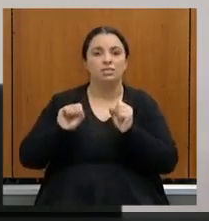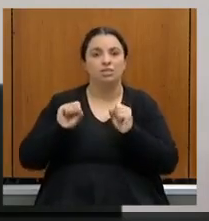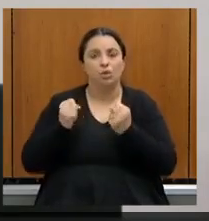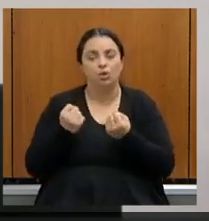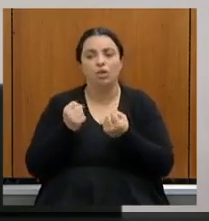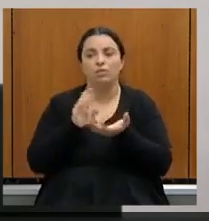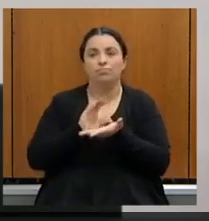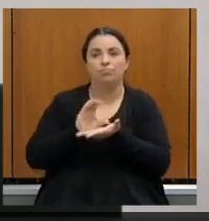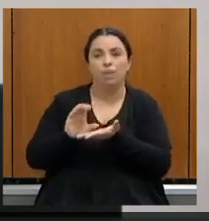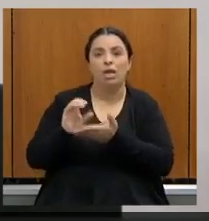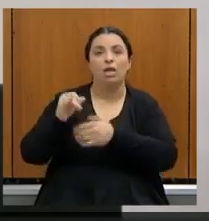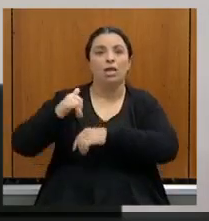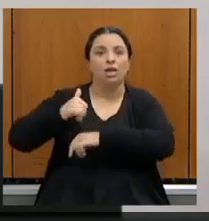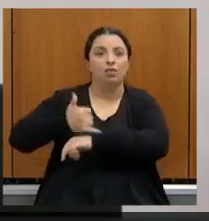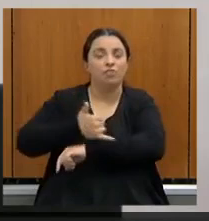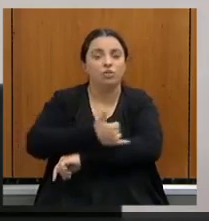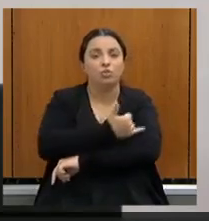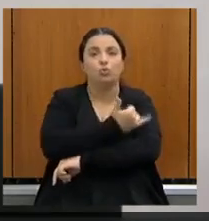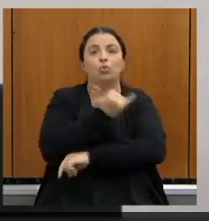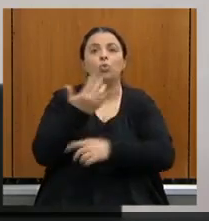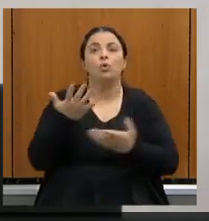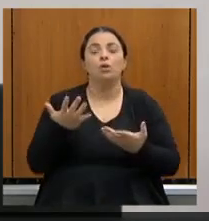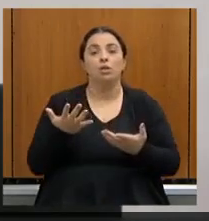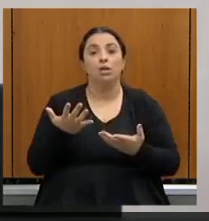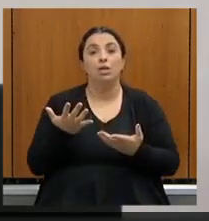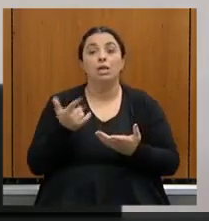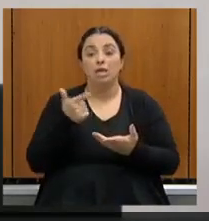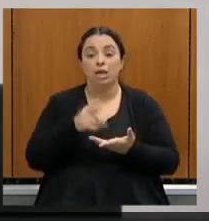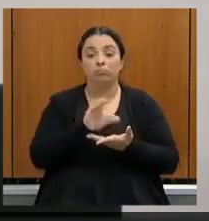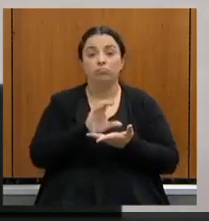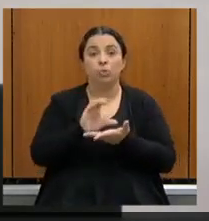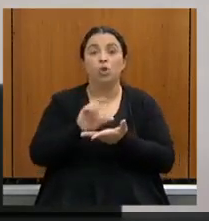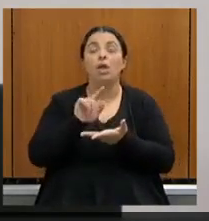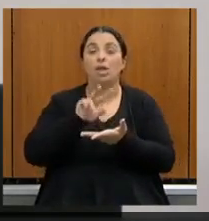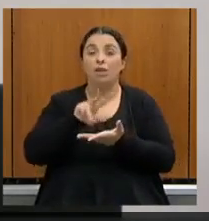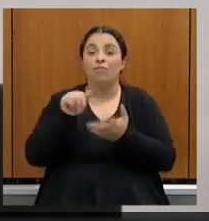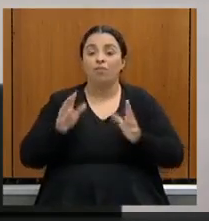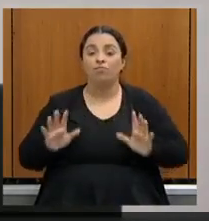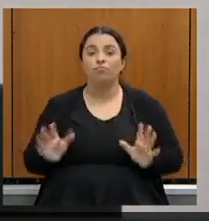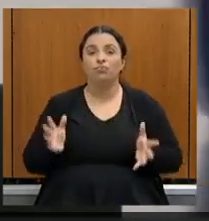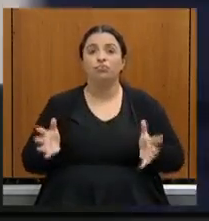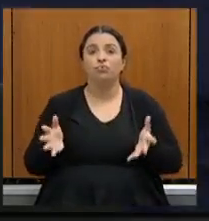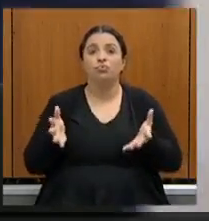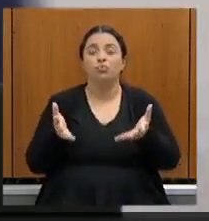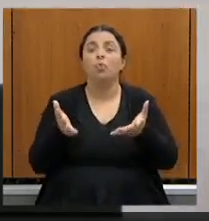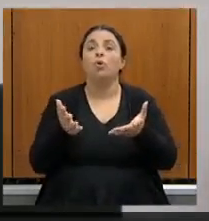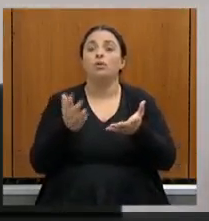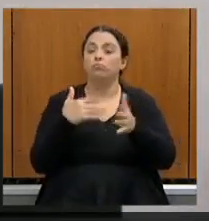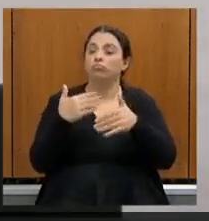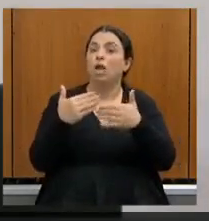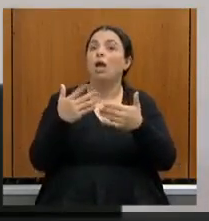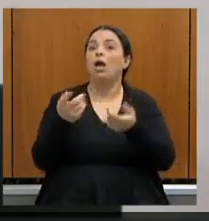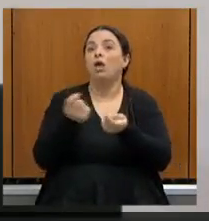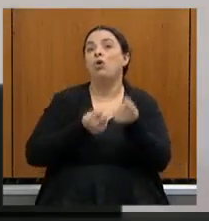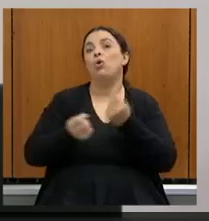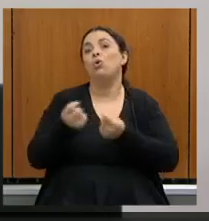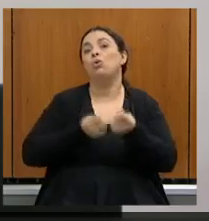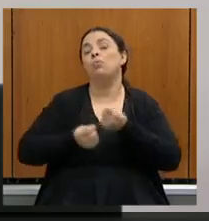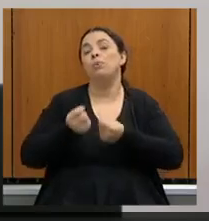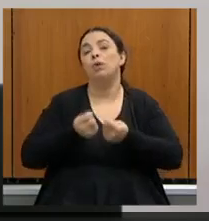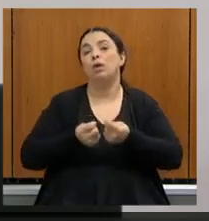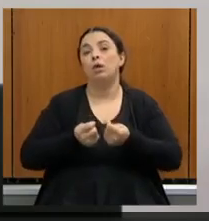e recursos que vão fomentar a economia para que nós tenhamos também um